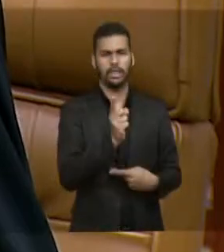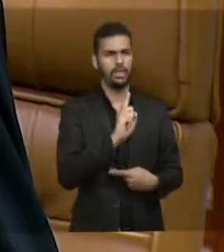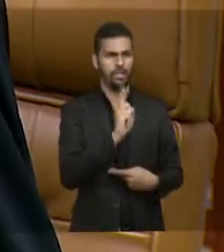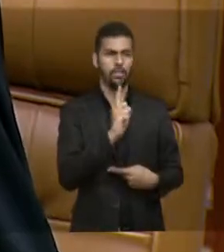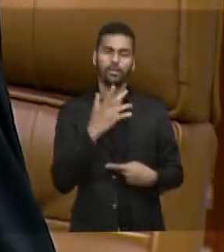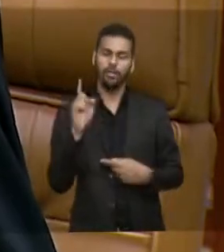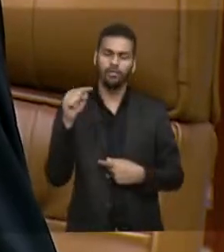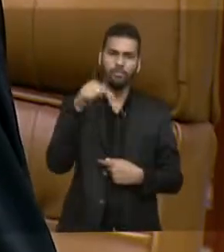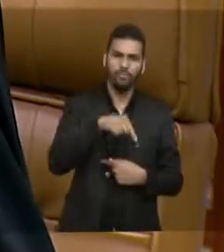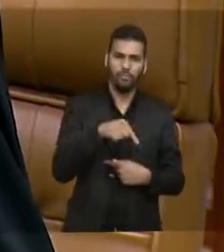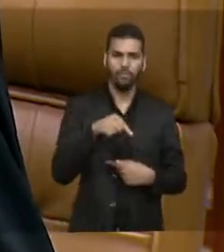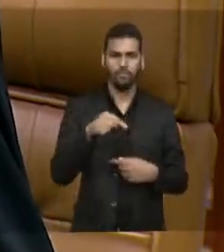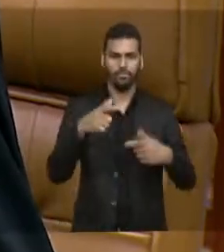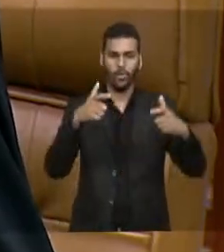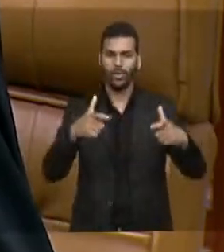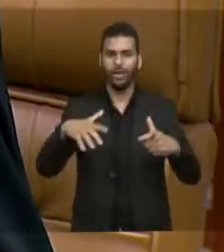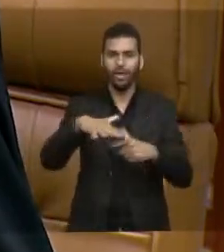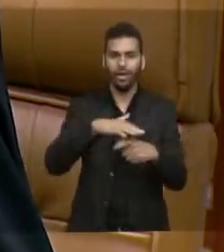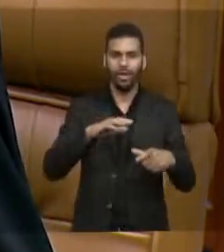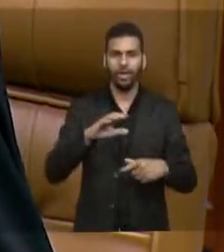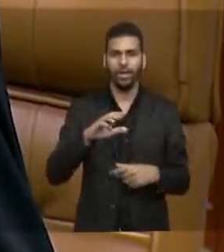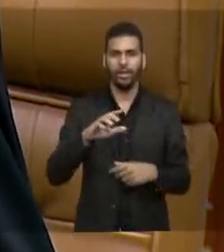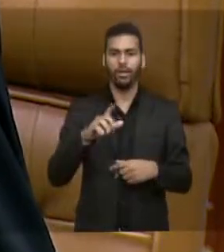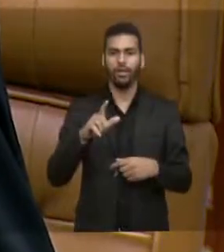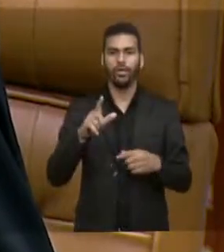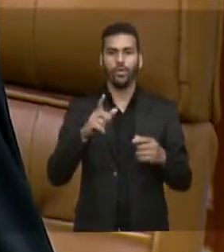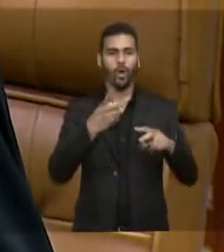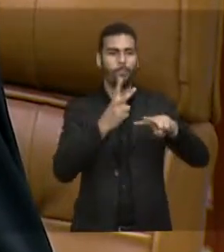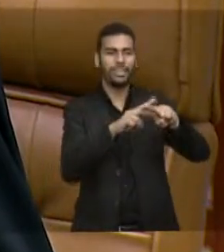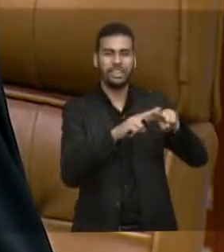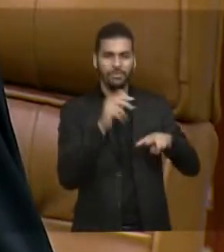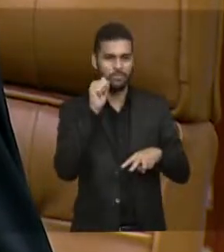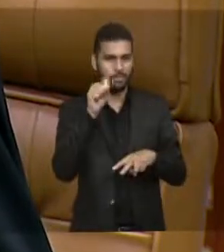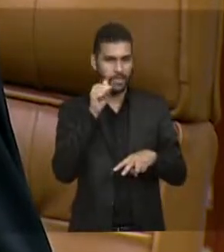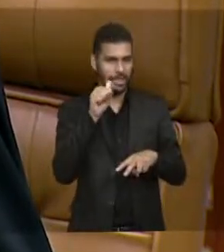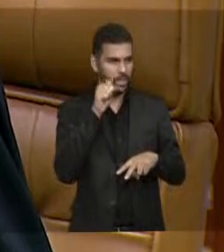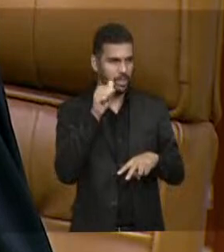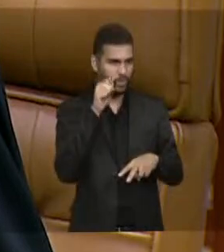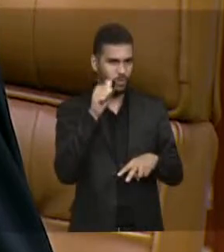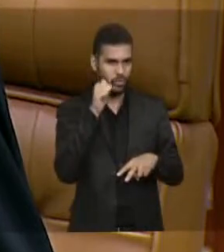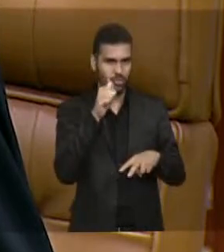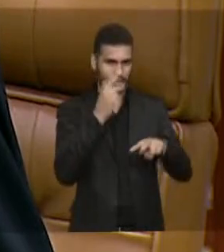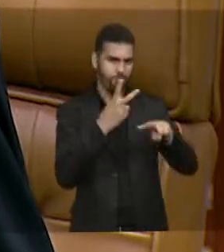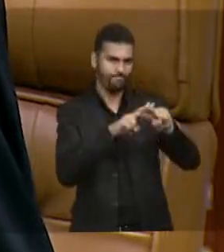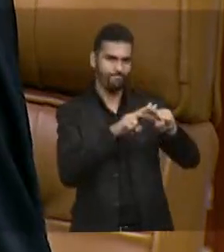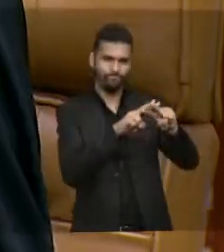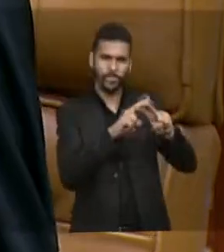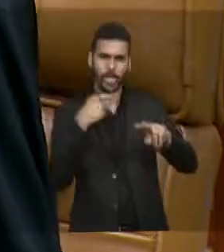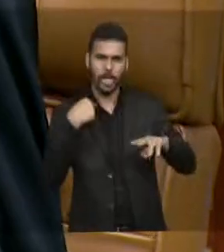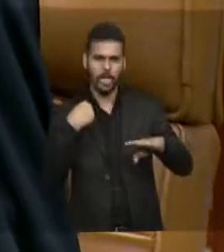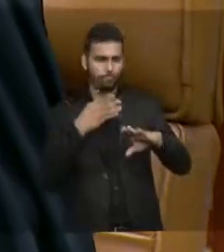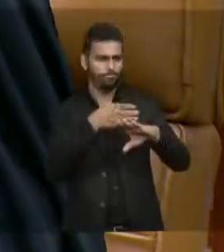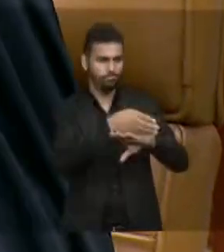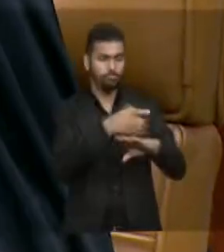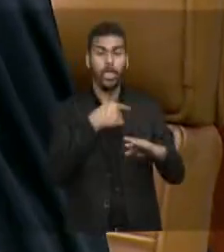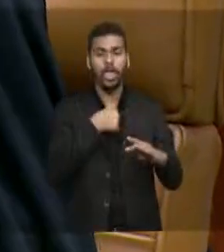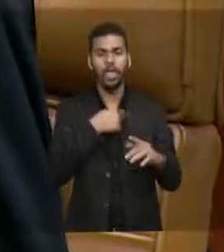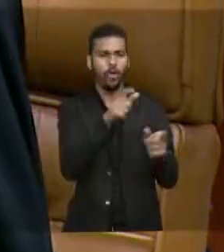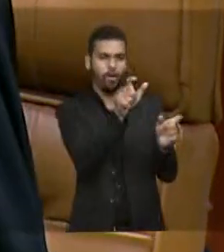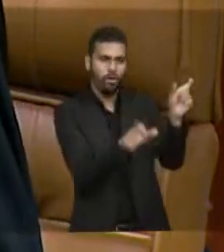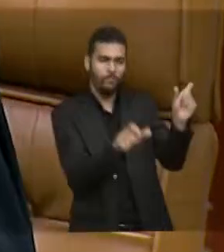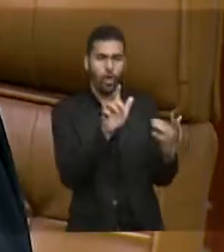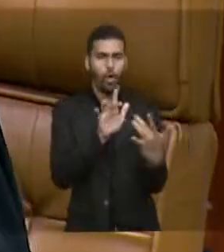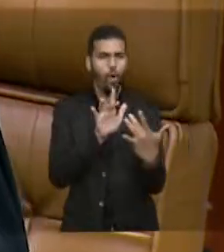na colmeia no presídio feminino onde nós tivemos a possibilidade de ter contato não só